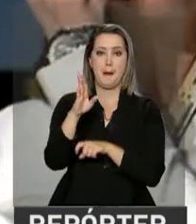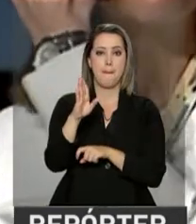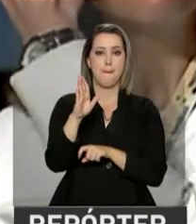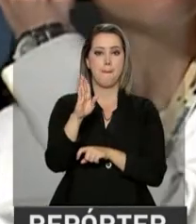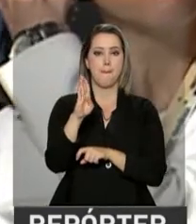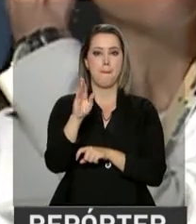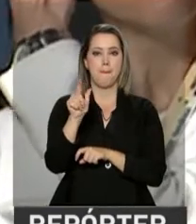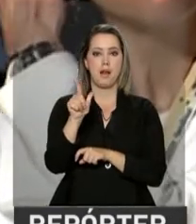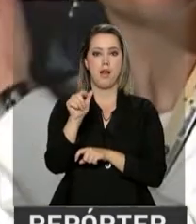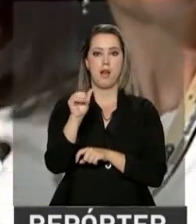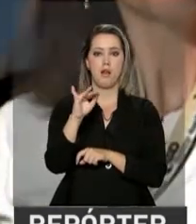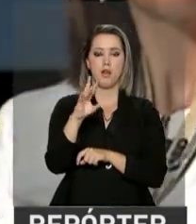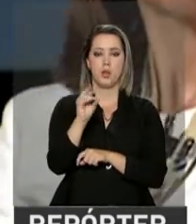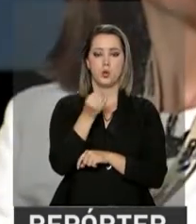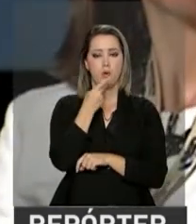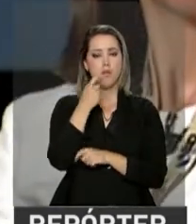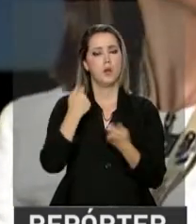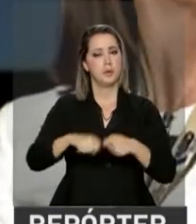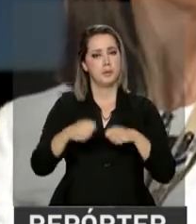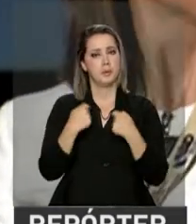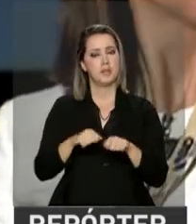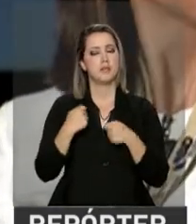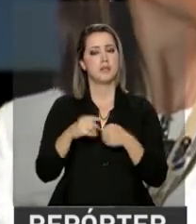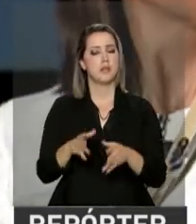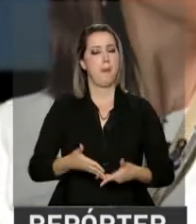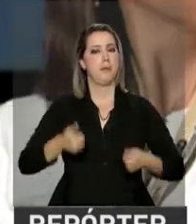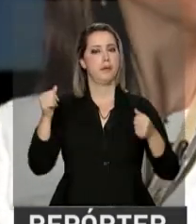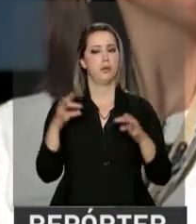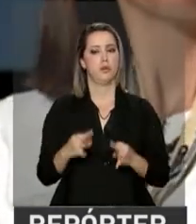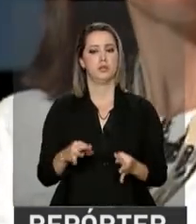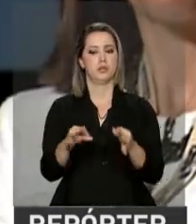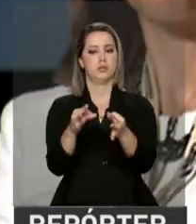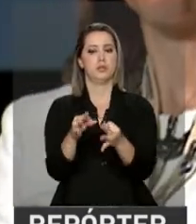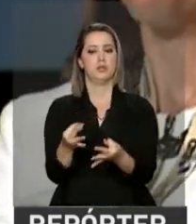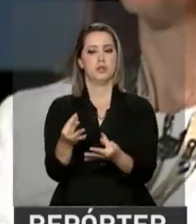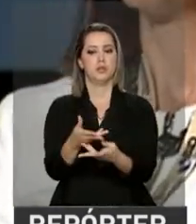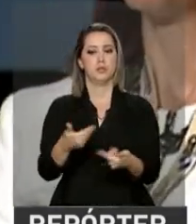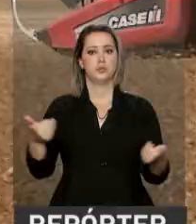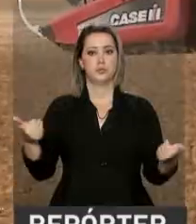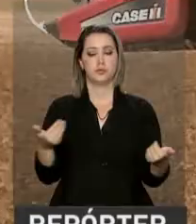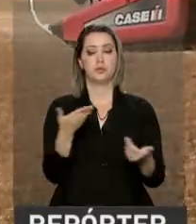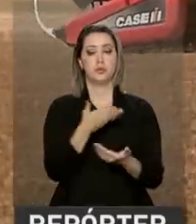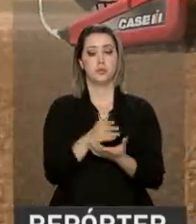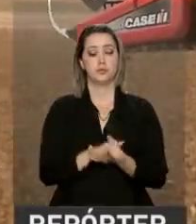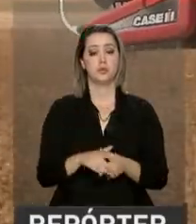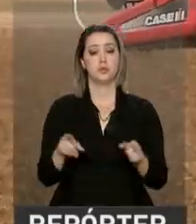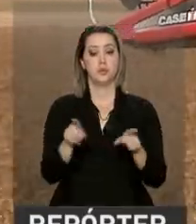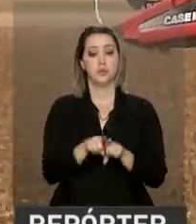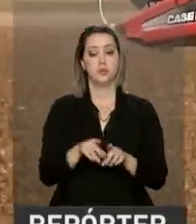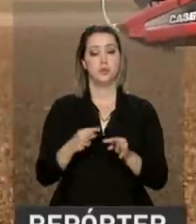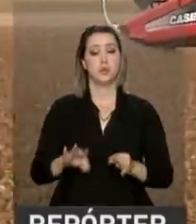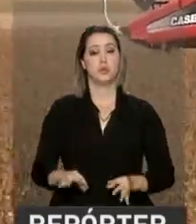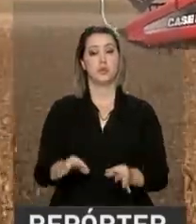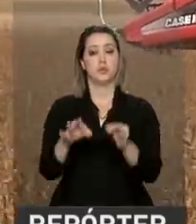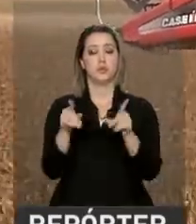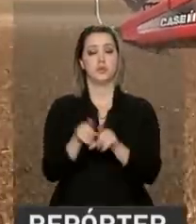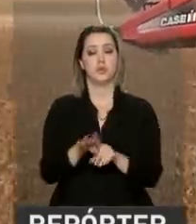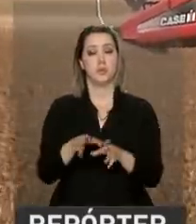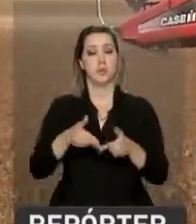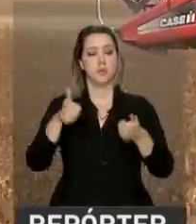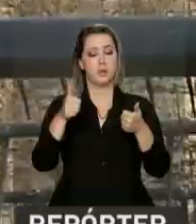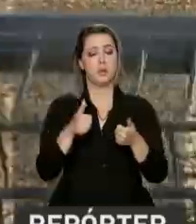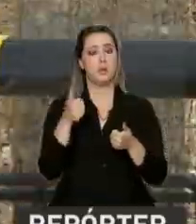Maggi, defendeu o uso da tecnologia para o aumento da produtividade da agricultura brasileira. Além do uso da tecnologia para